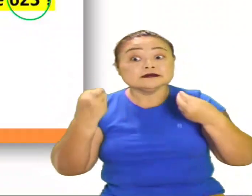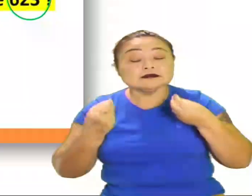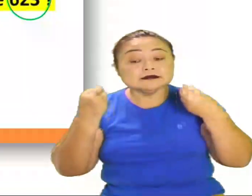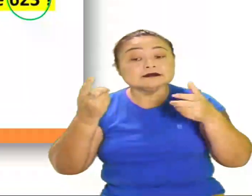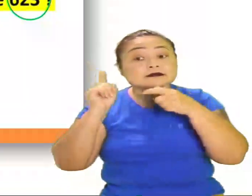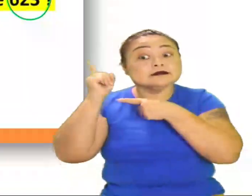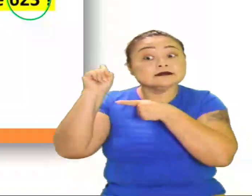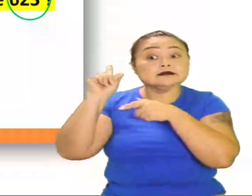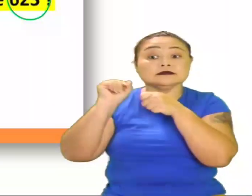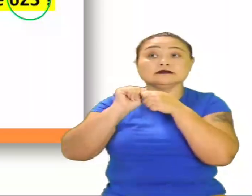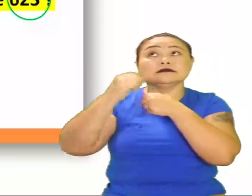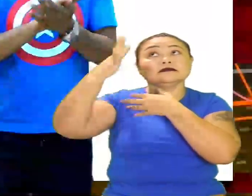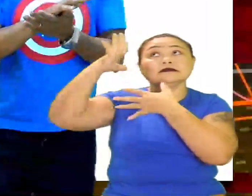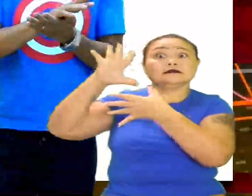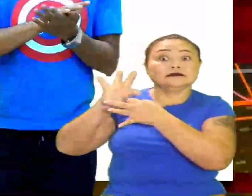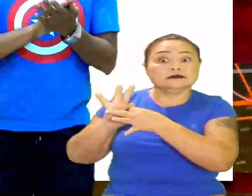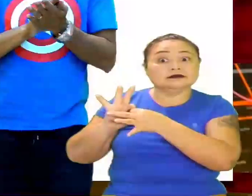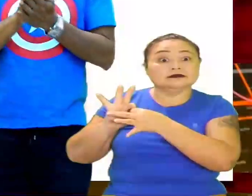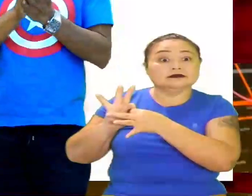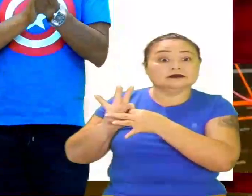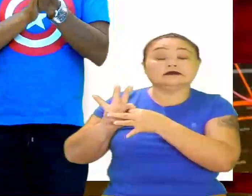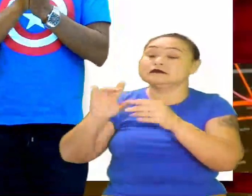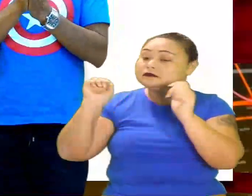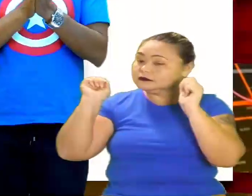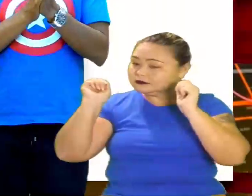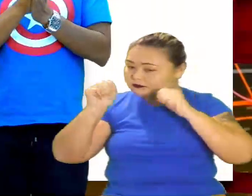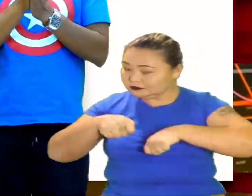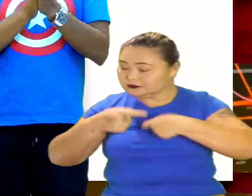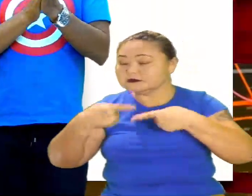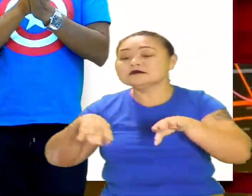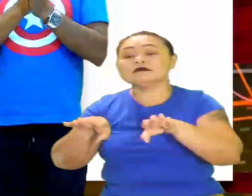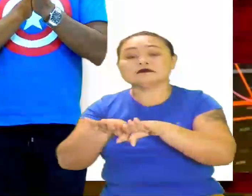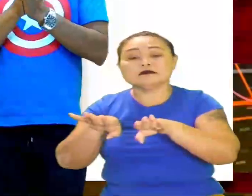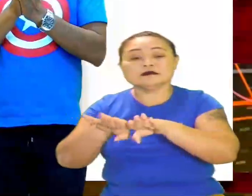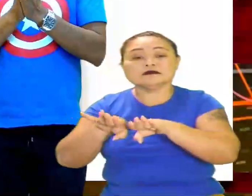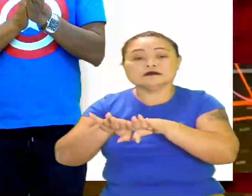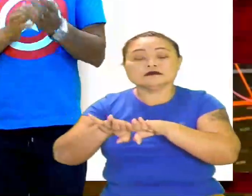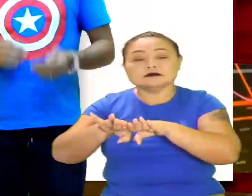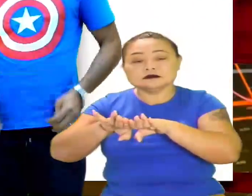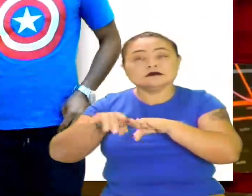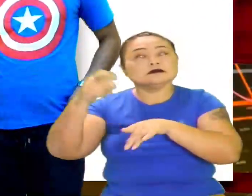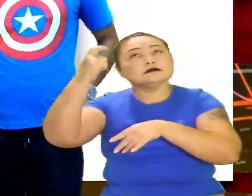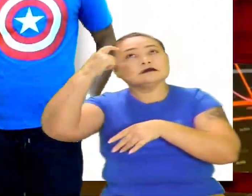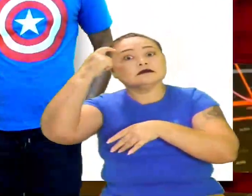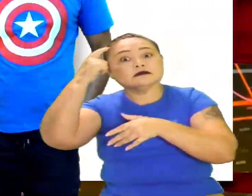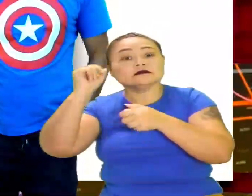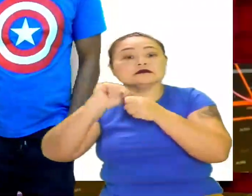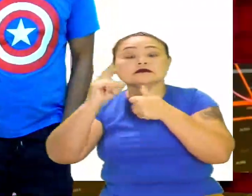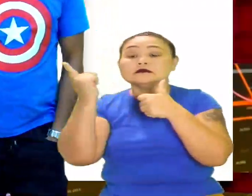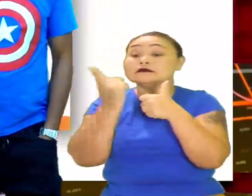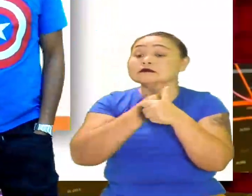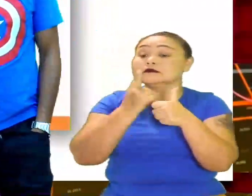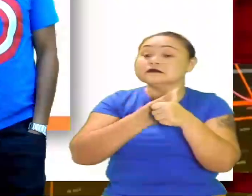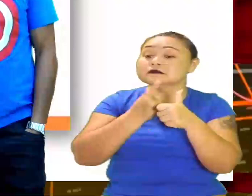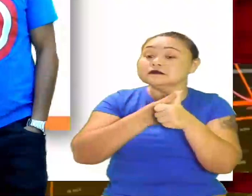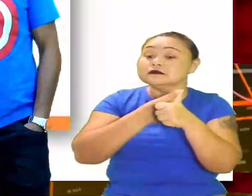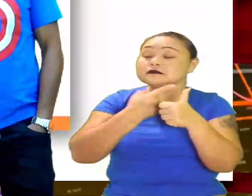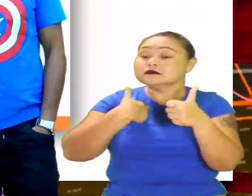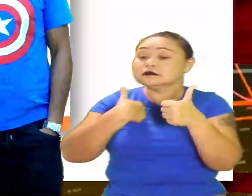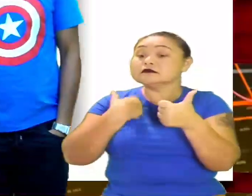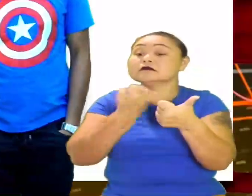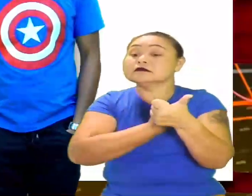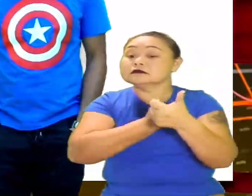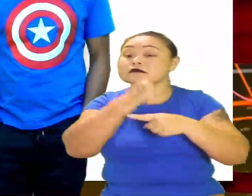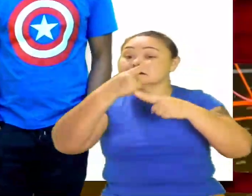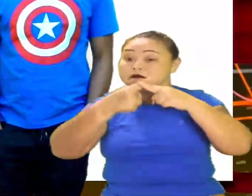poderia fazer isso pelo raciocínio lógico? Poderia. Também né? dá. É só você dar uma pensada, mas o primeiro passo é saber quem são os